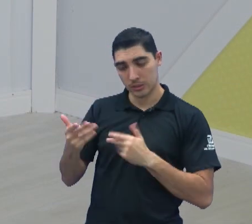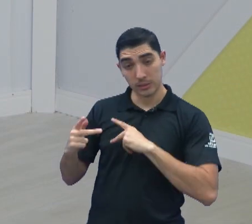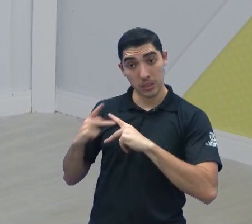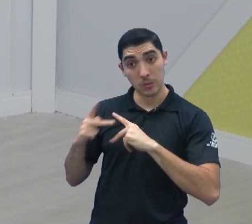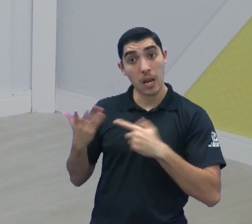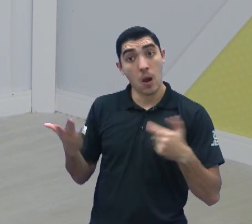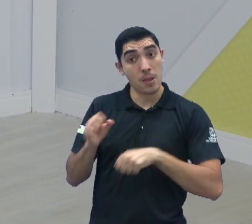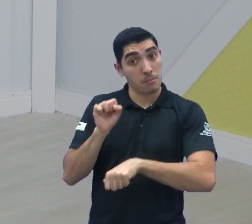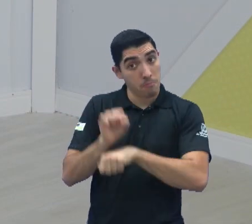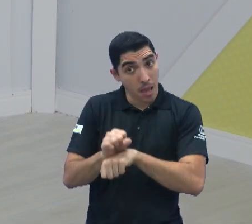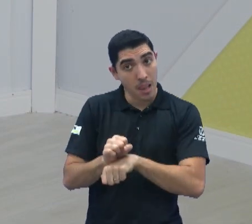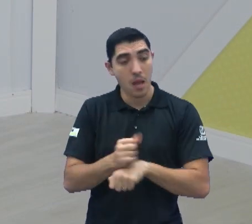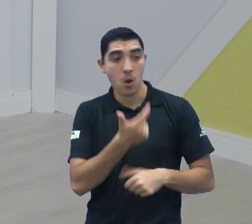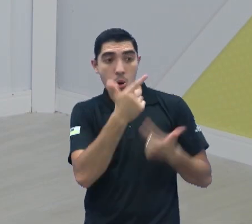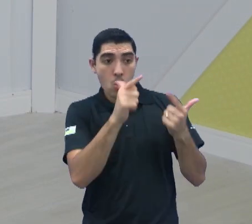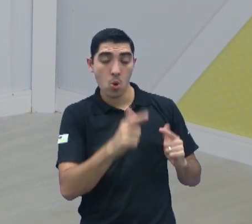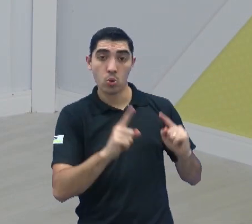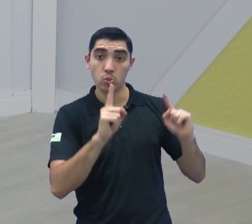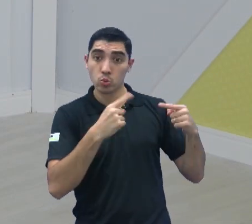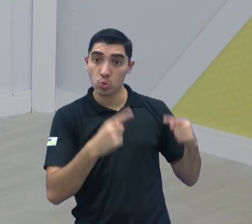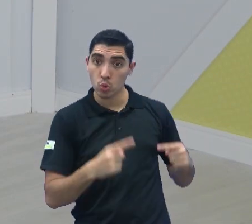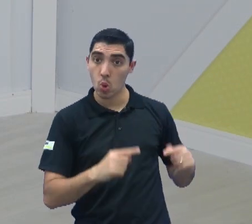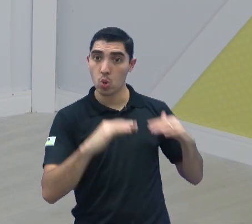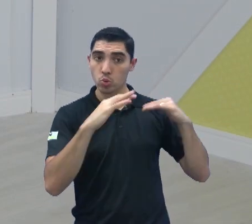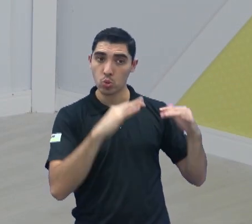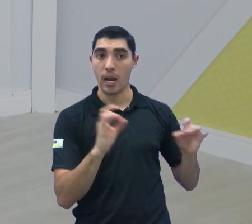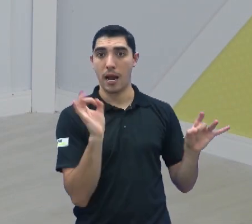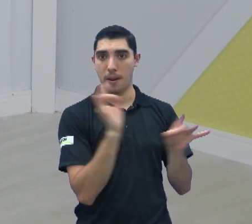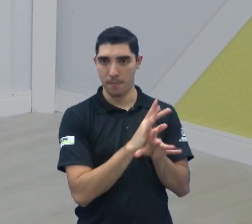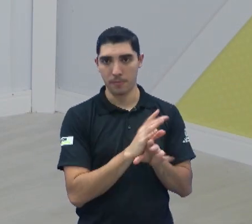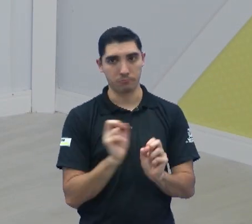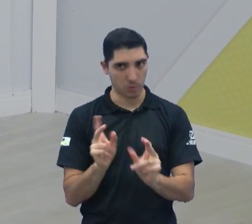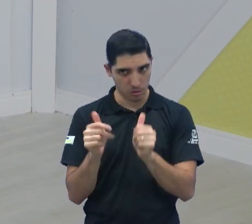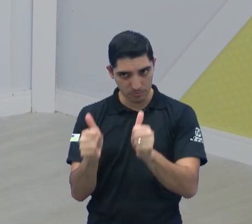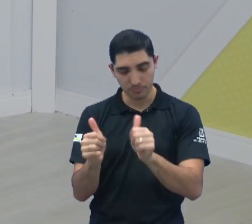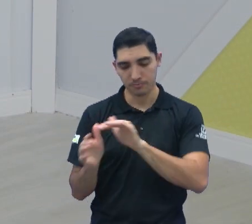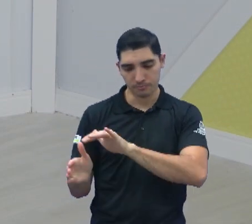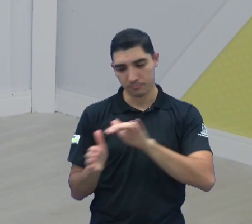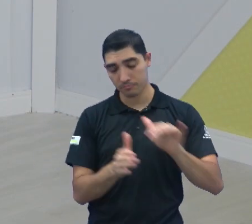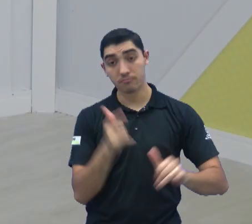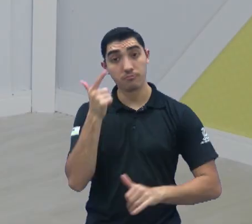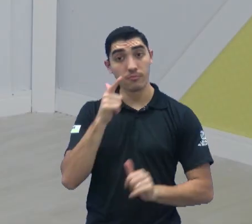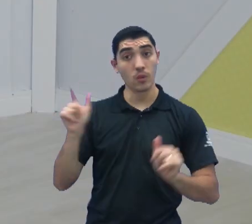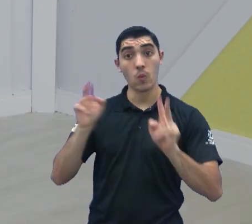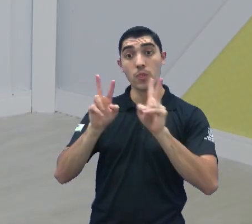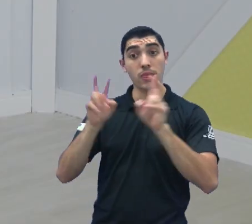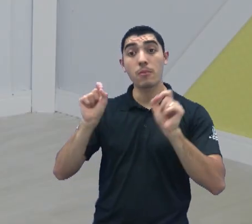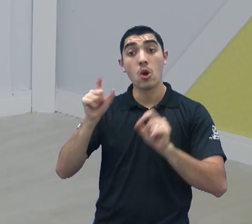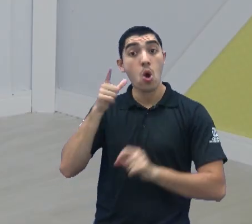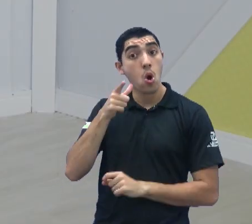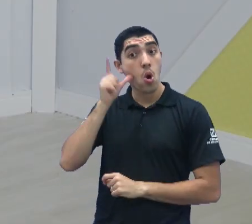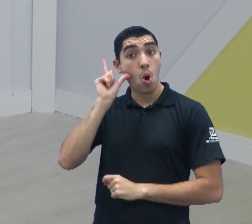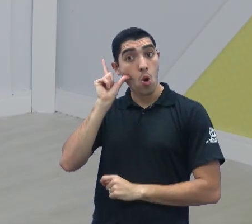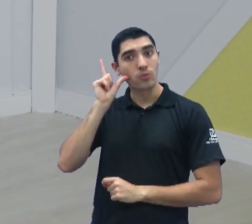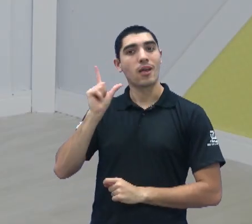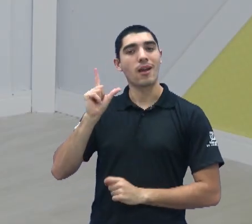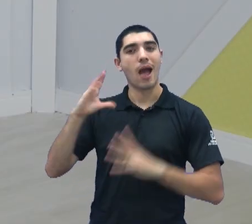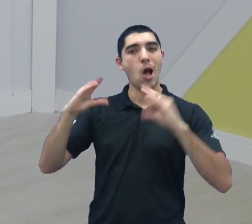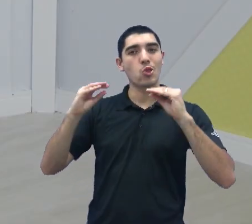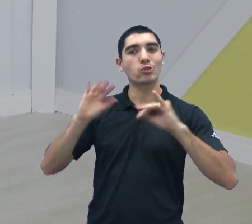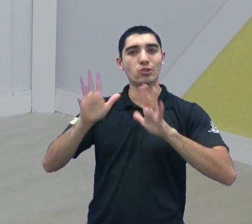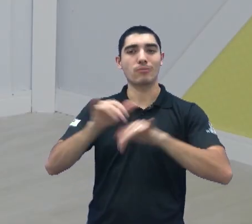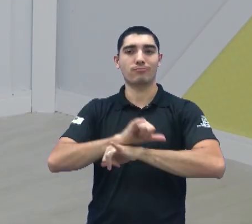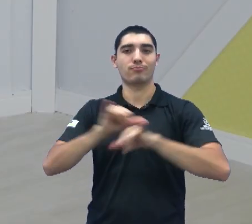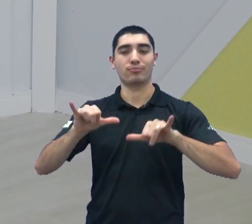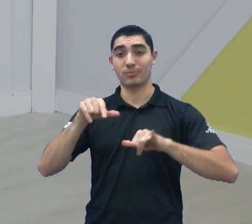fase de realinhamento, ver exatamente o grupo do São José, tá certo? Paulito, mudando de assunto, ontem à noite saiu o adversário do São José nas